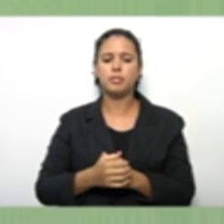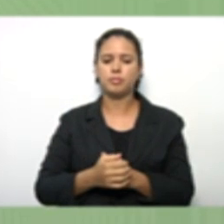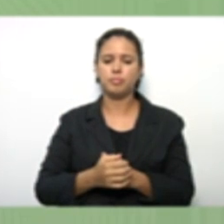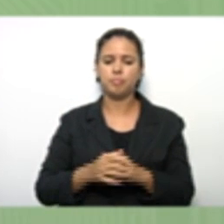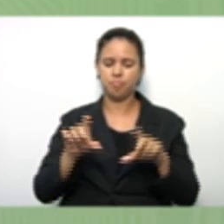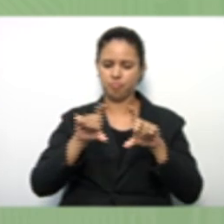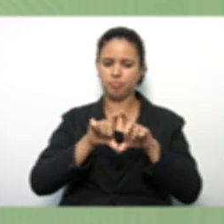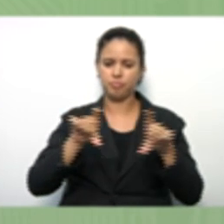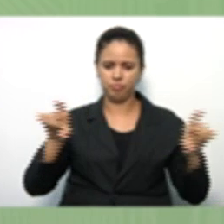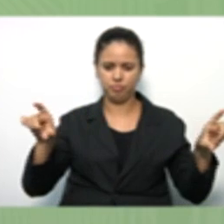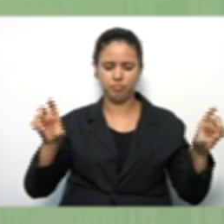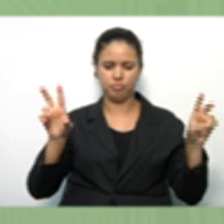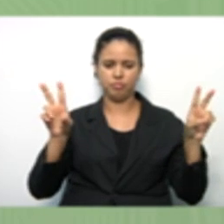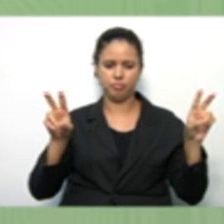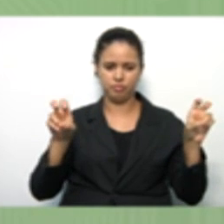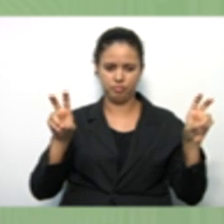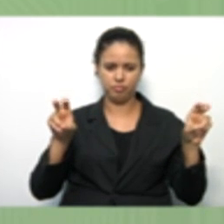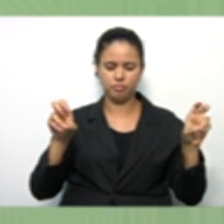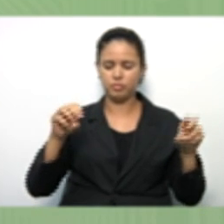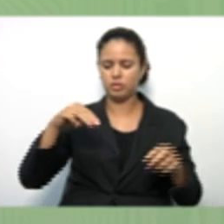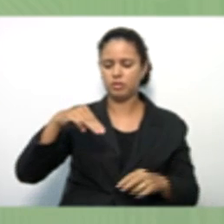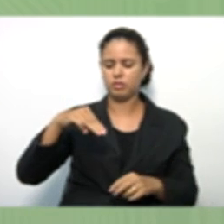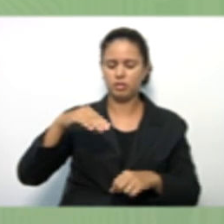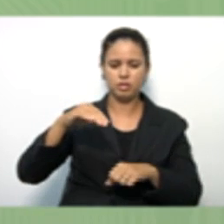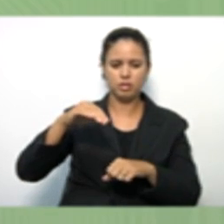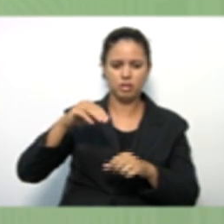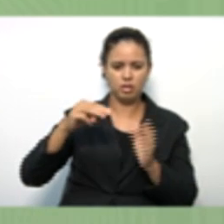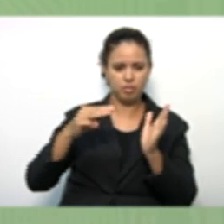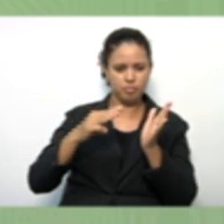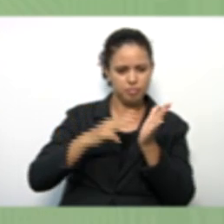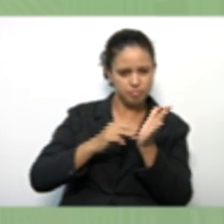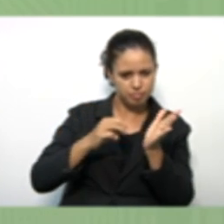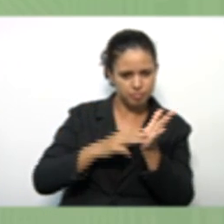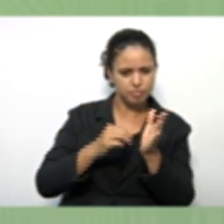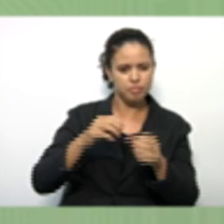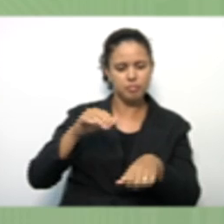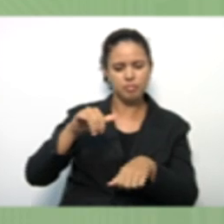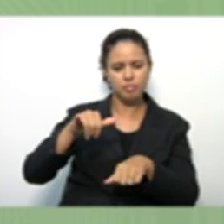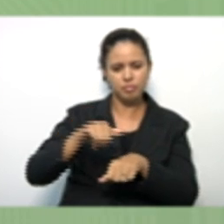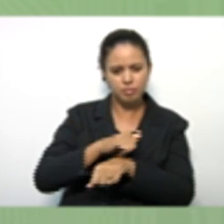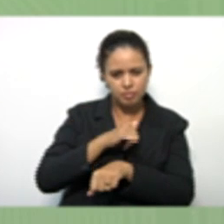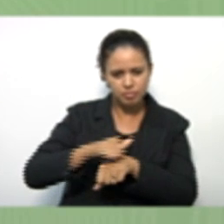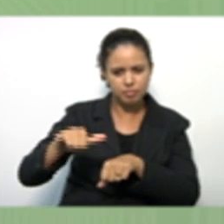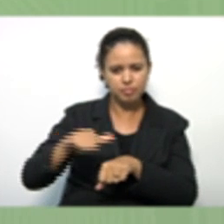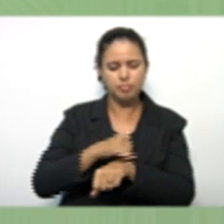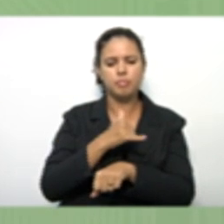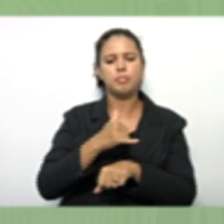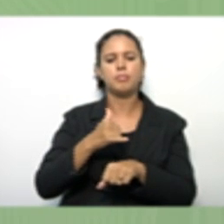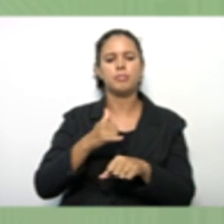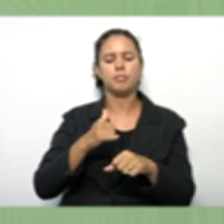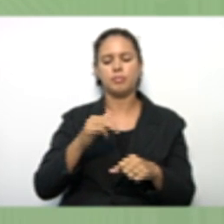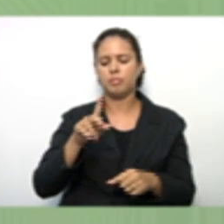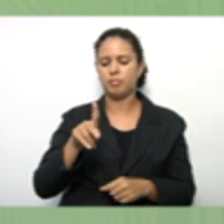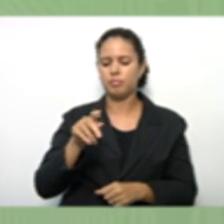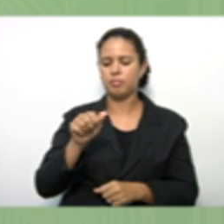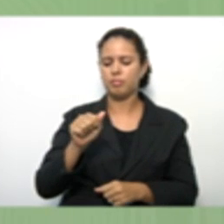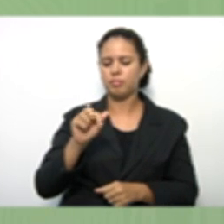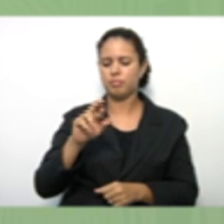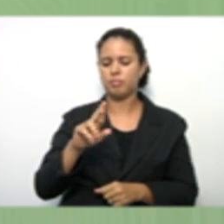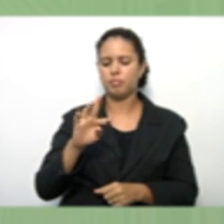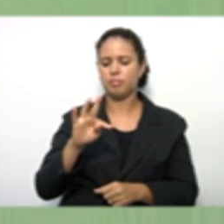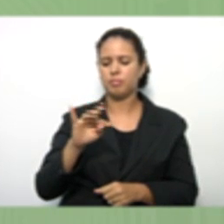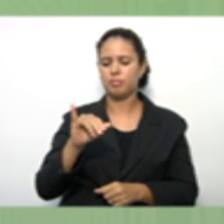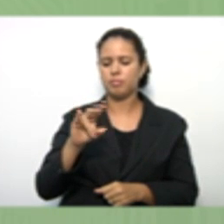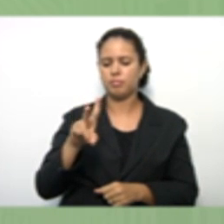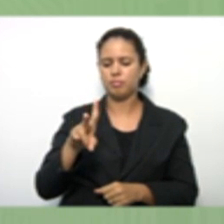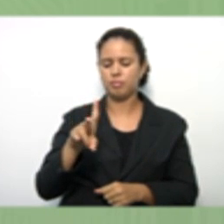partida dobrada, né, ele trata do registro dos fatos que venham a alterar o patrimônio da entidade. Bom, primeiro, o que são